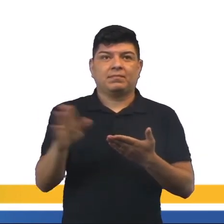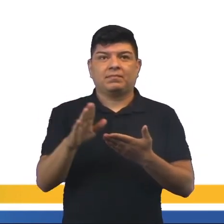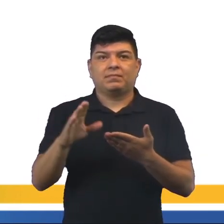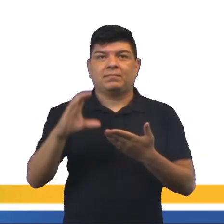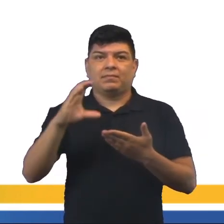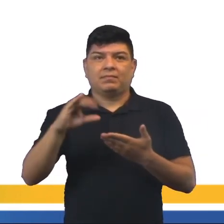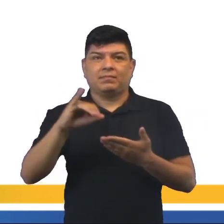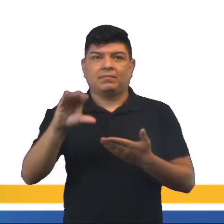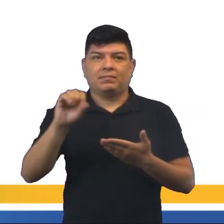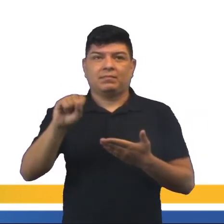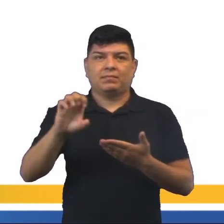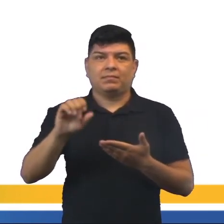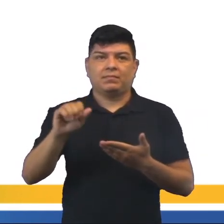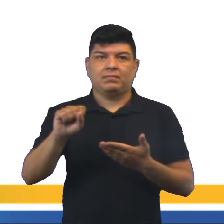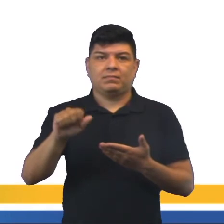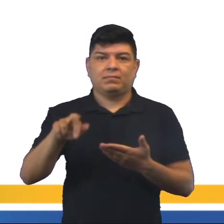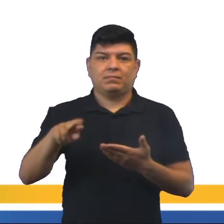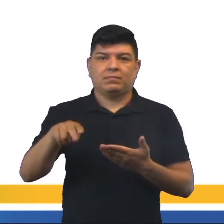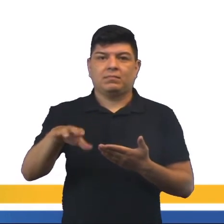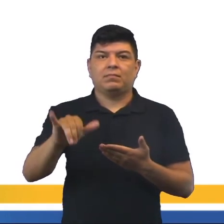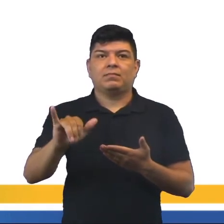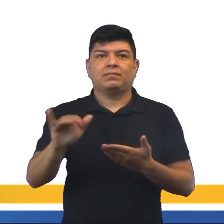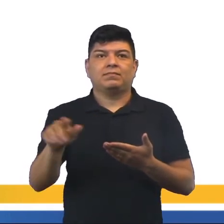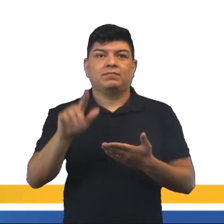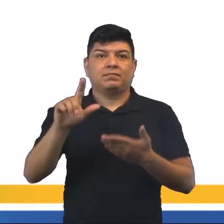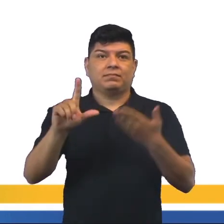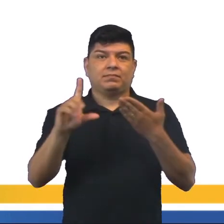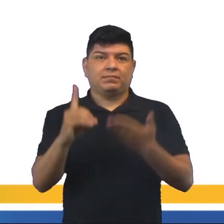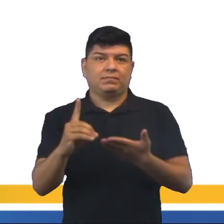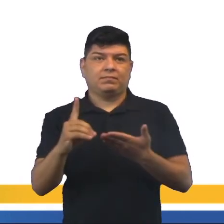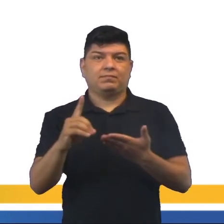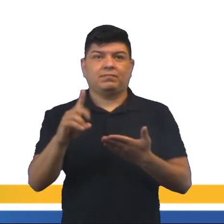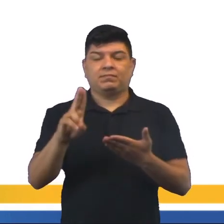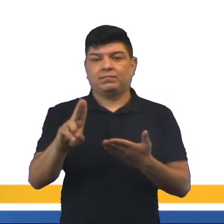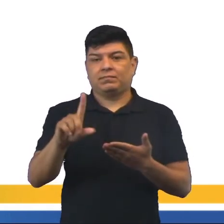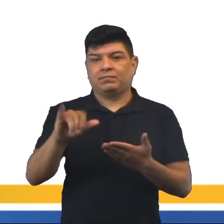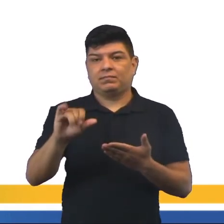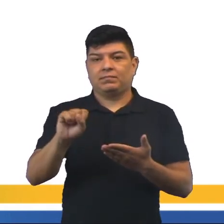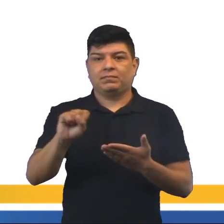letra C, José Sarney; letra D, Ulisses Guimarães.